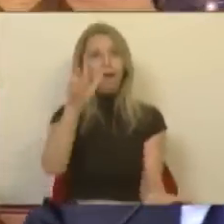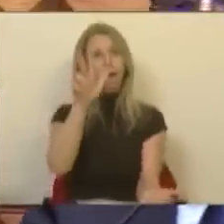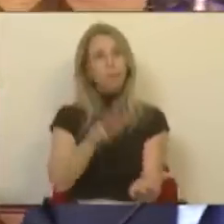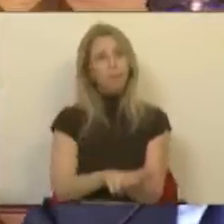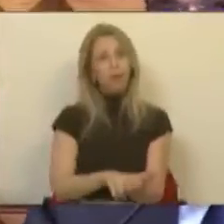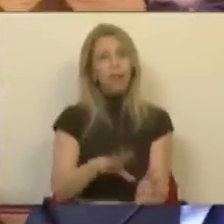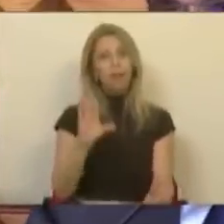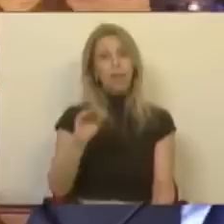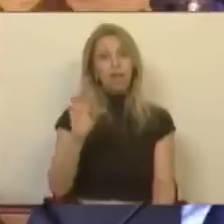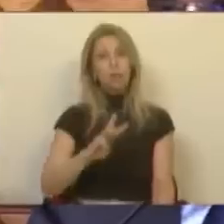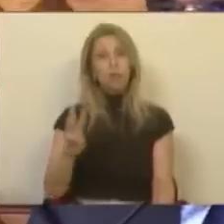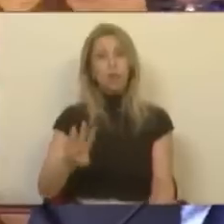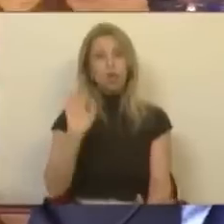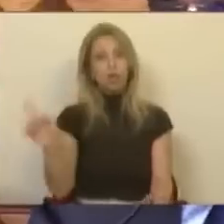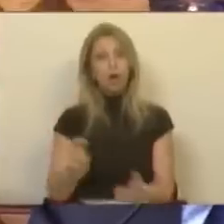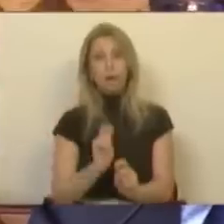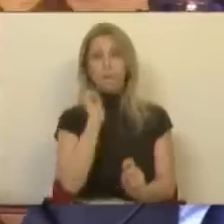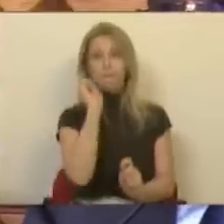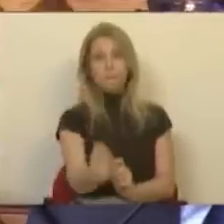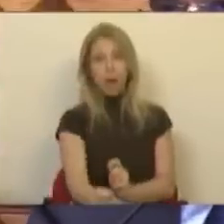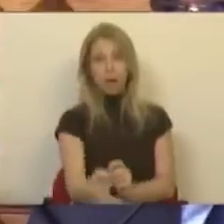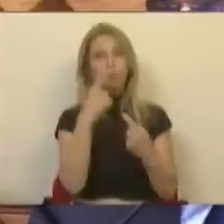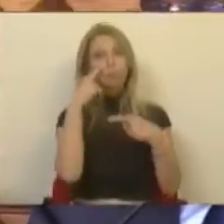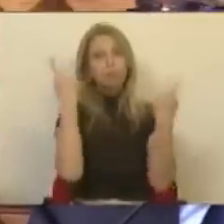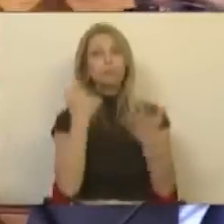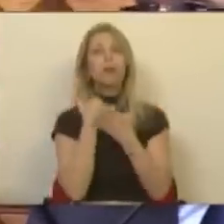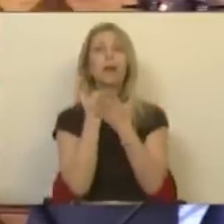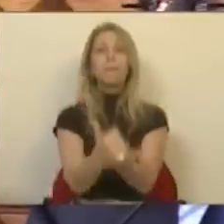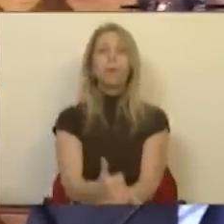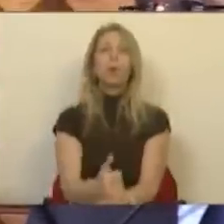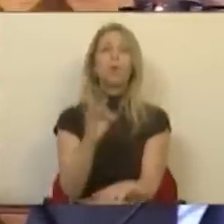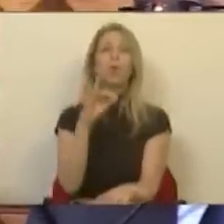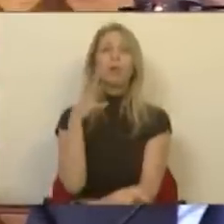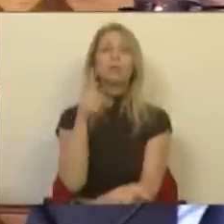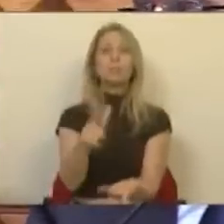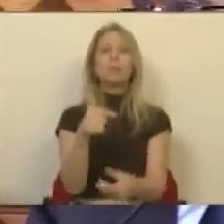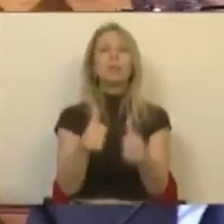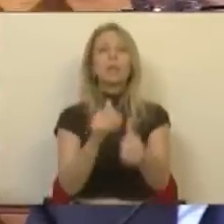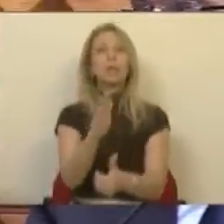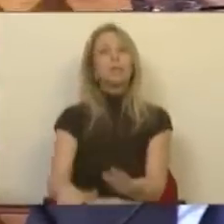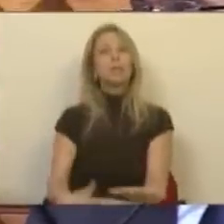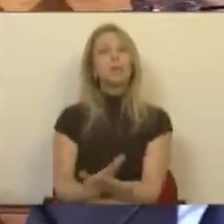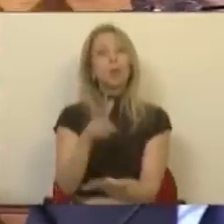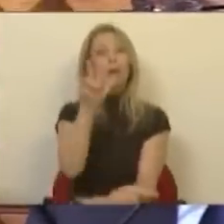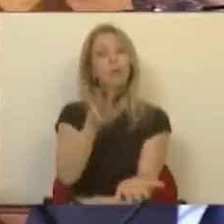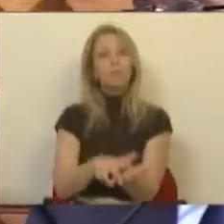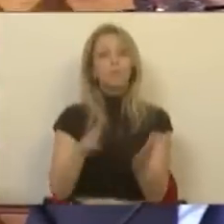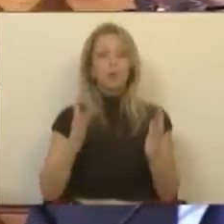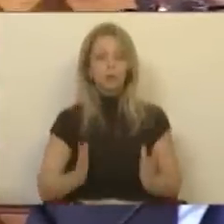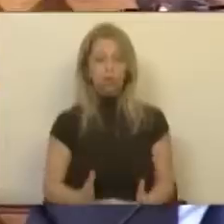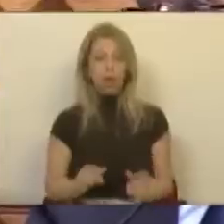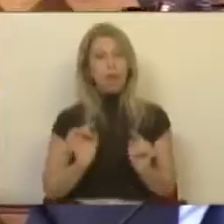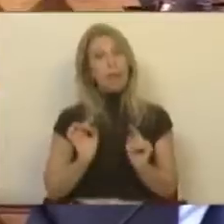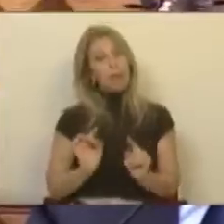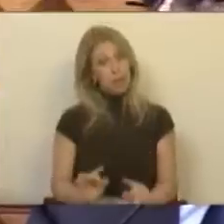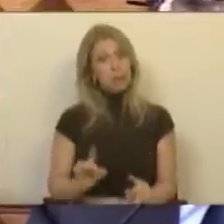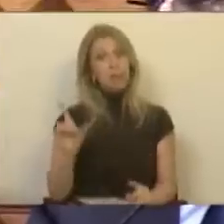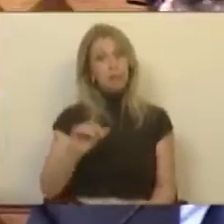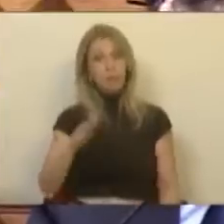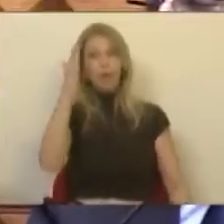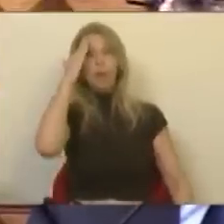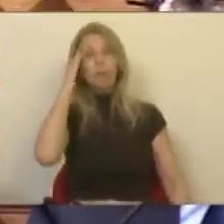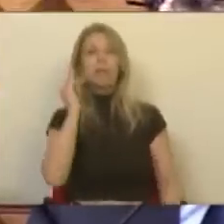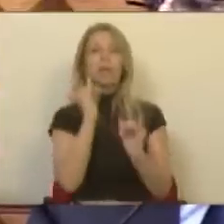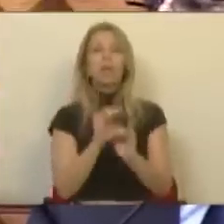já pagos e que se traduzem no apoio a mais de 4.000 candidaturas aprovadas é assim qualquer situação